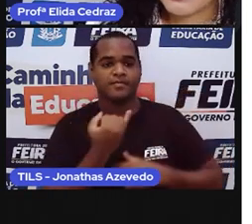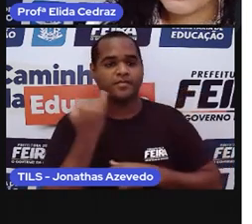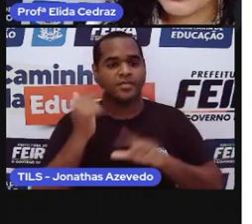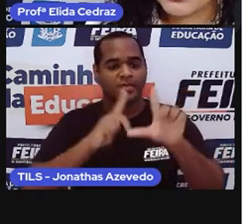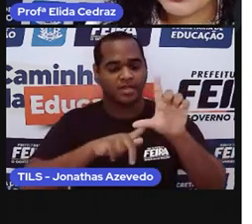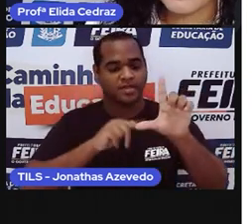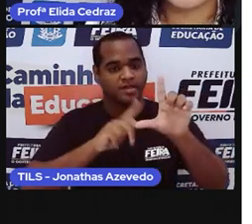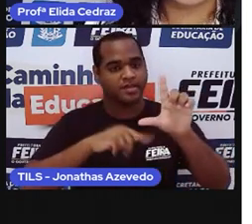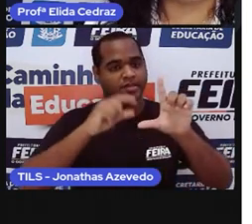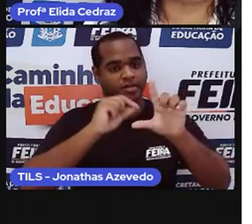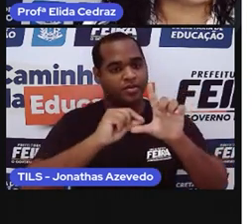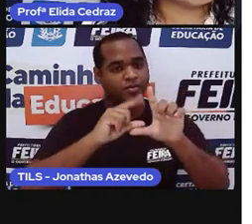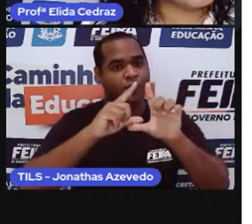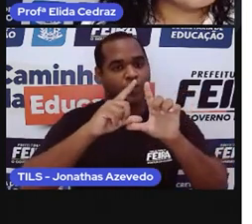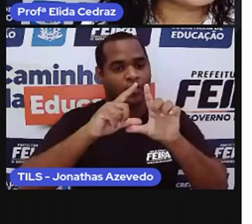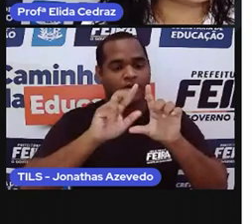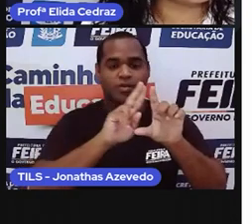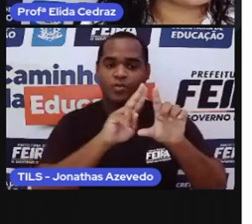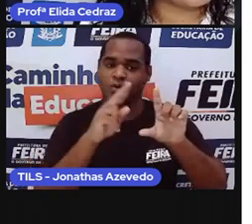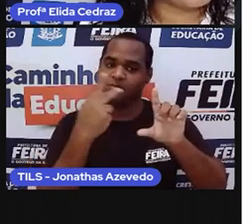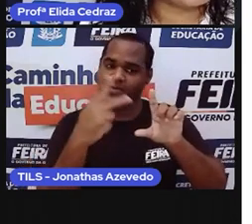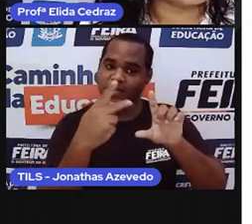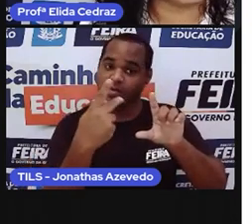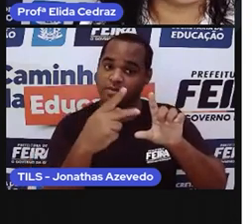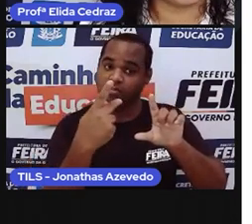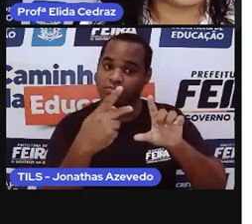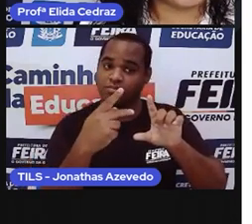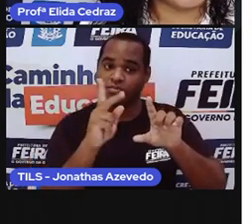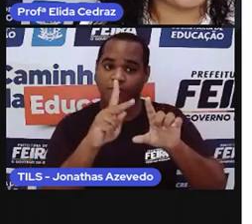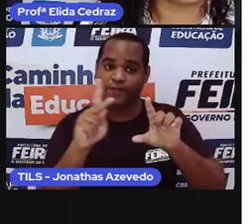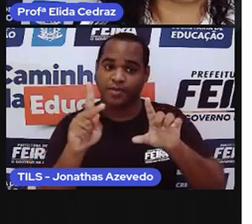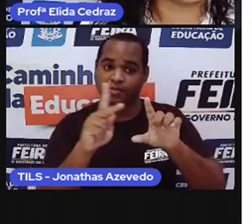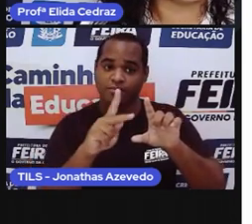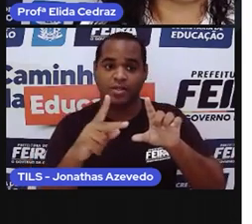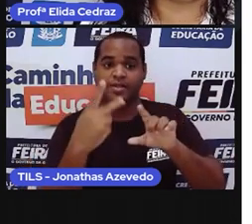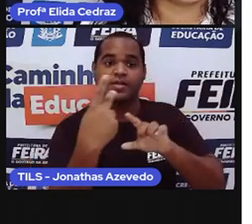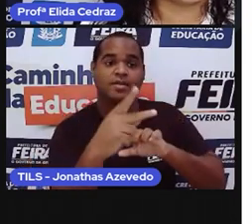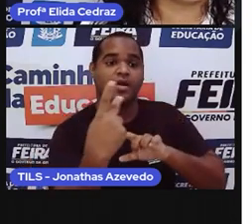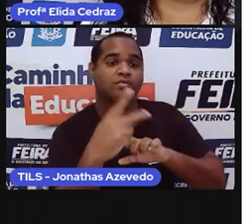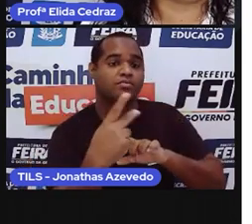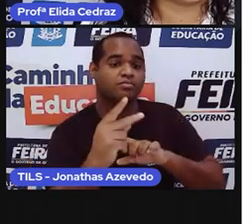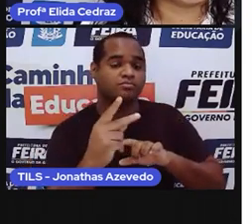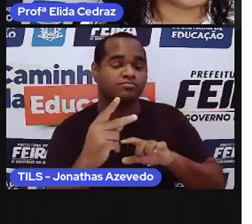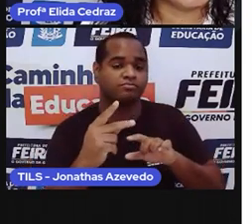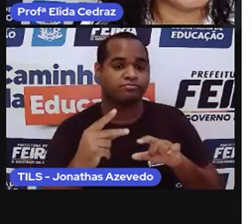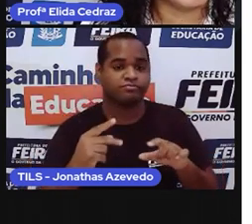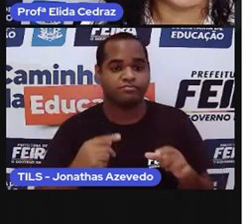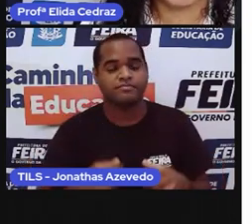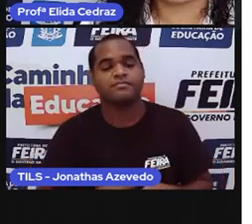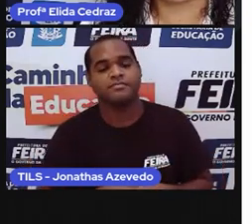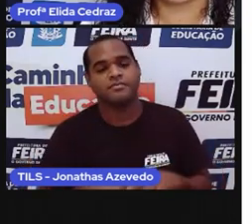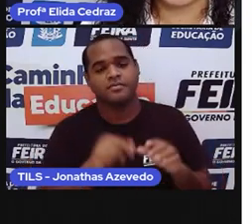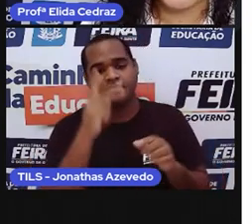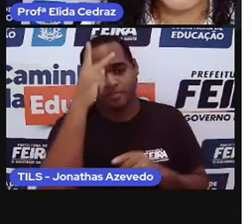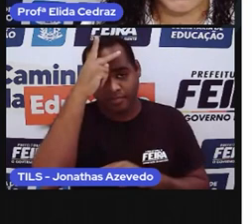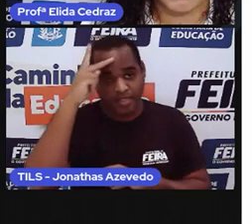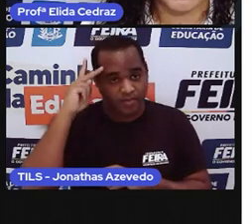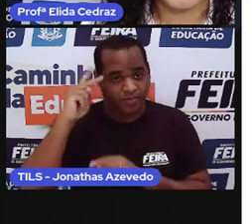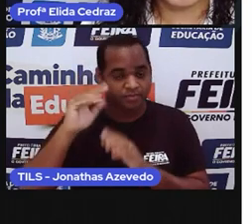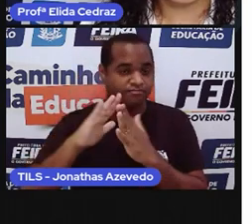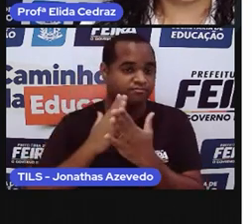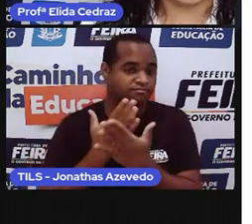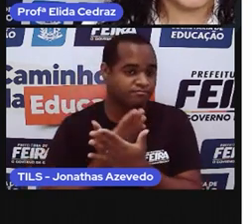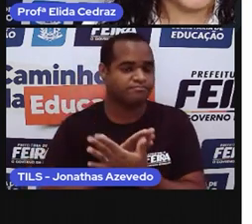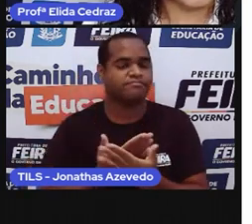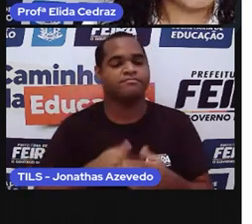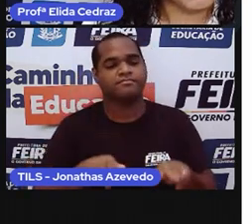Letra maiúscula nos nomes próprios. Nomes próprios são os nomes das pessoas da sua